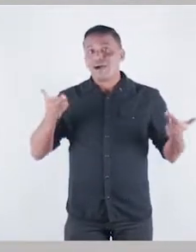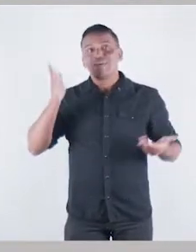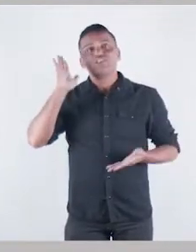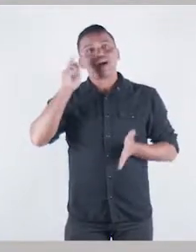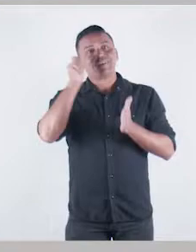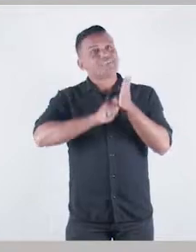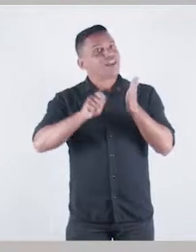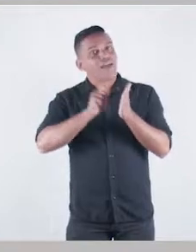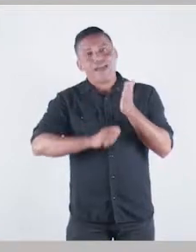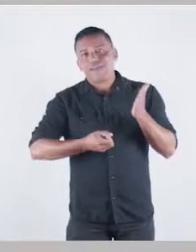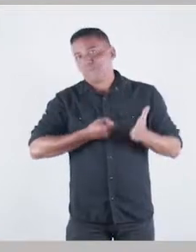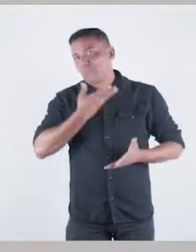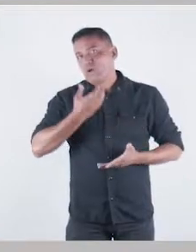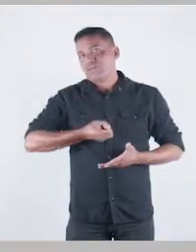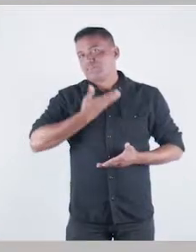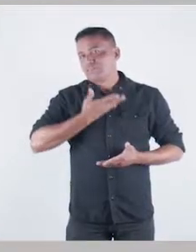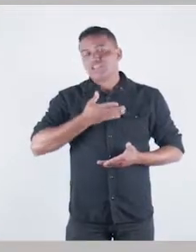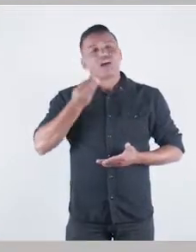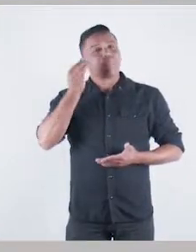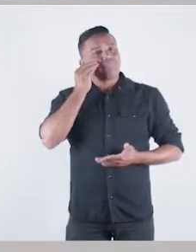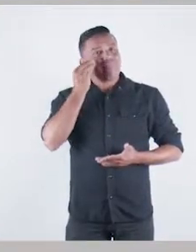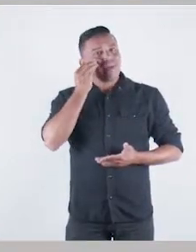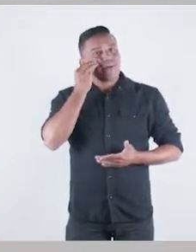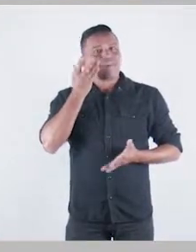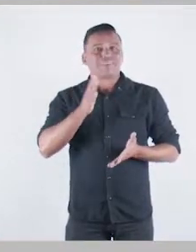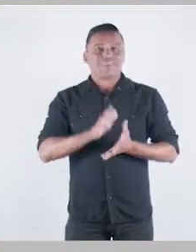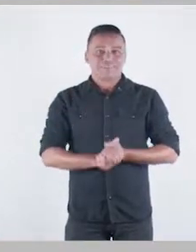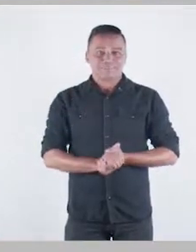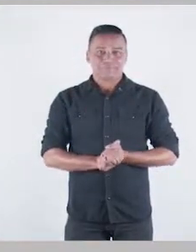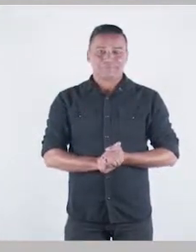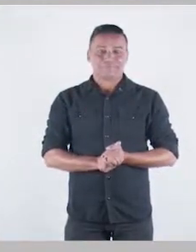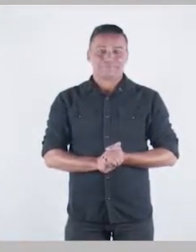ser poetas, né? E falar